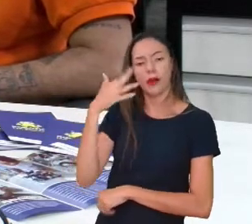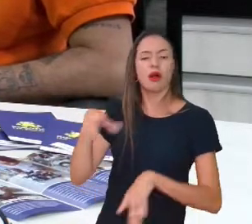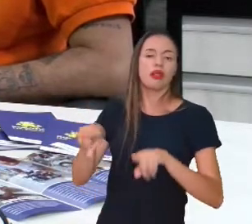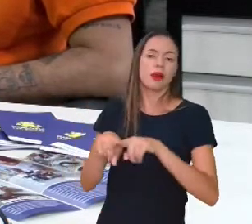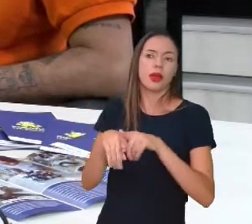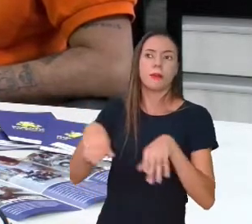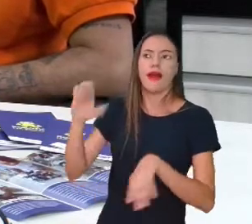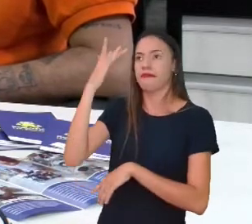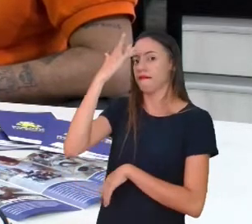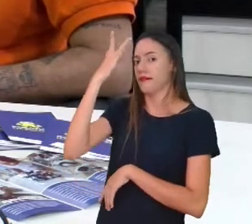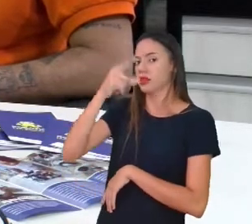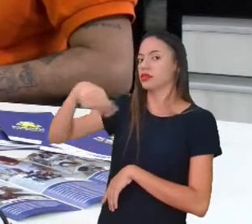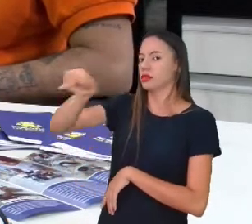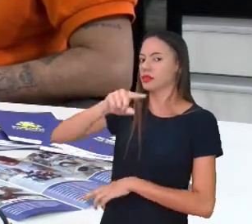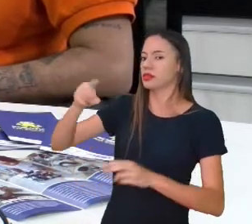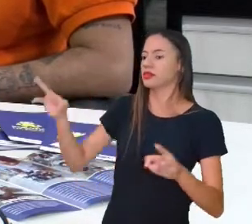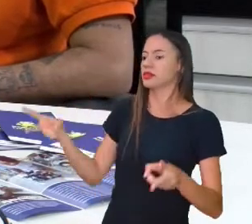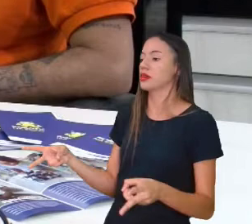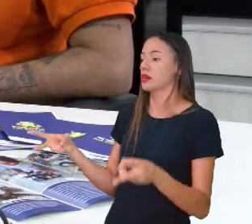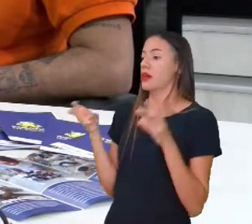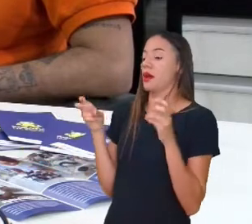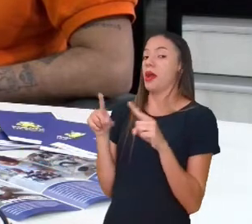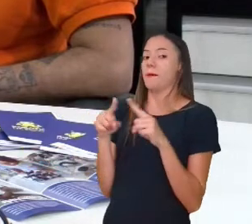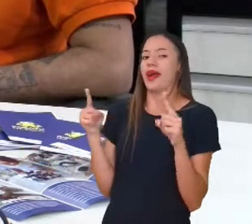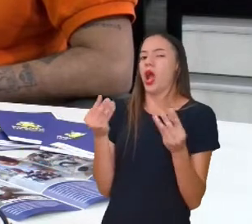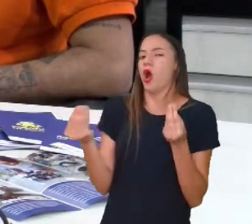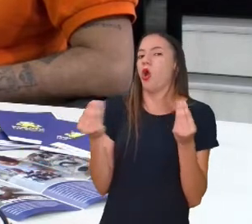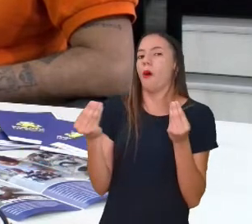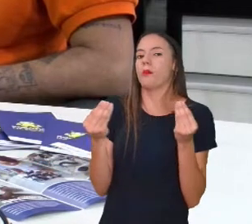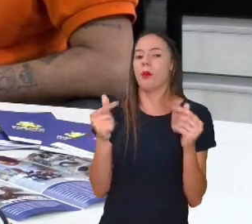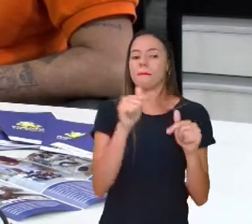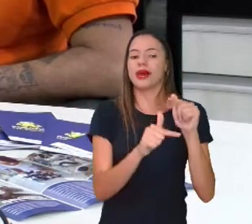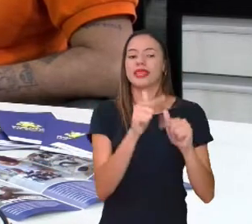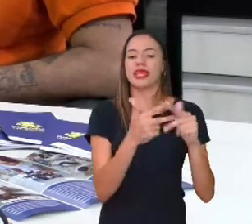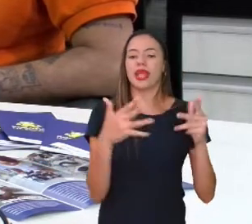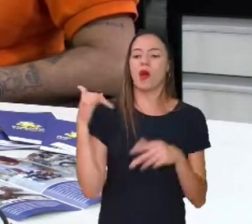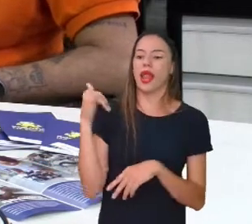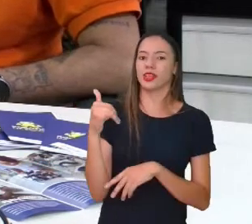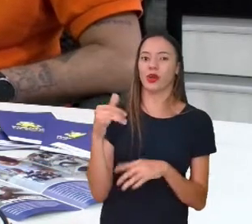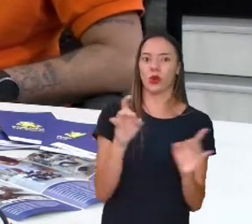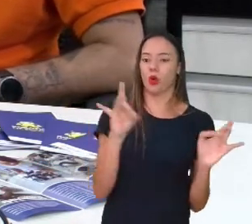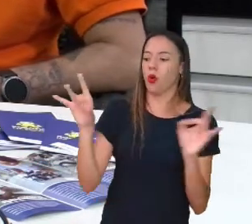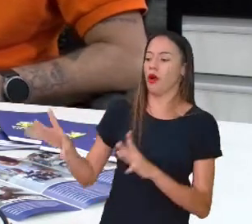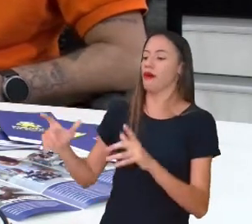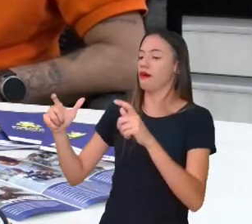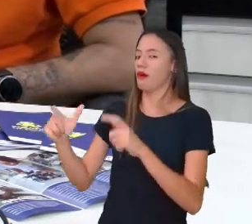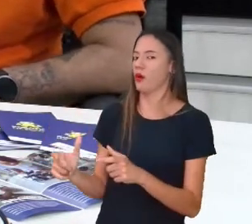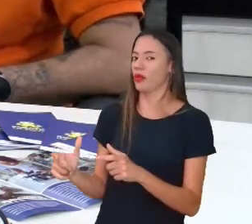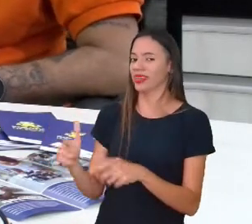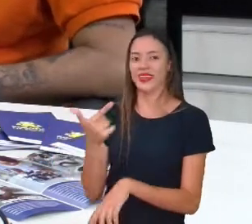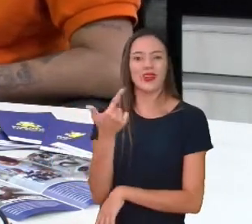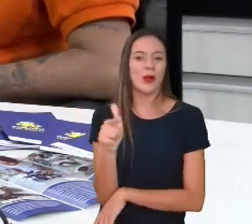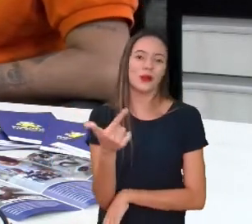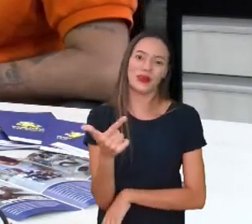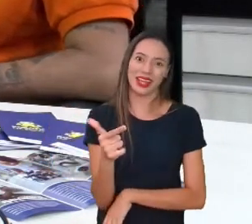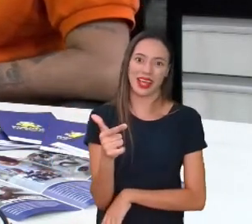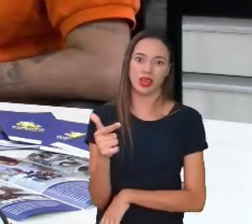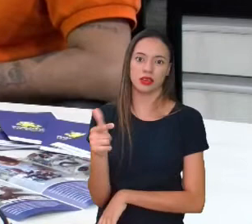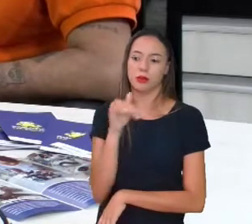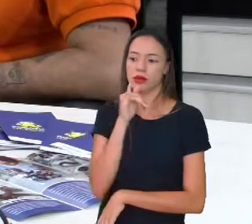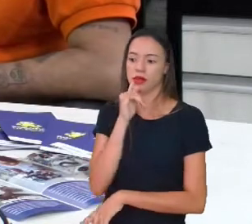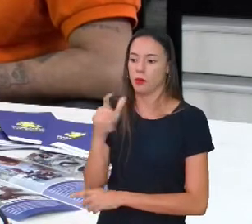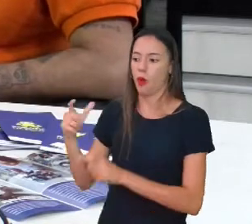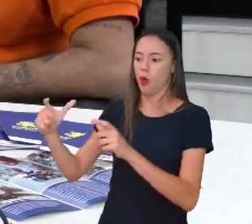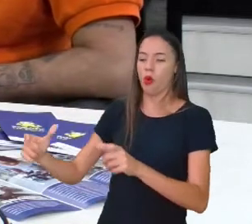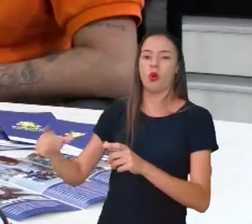você perceber isso. Agora, como é que a gente descarta o eletrônico? Não tem lá na parte do lixo eletrônico. Você não vai